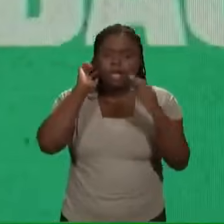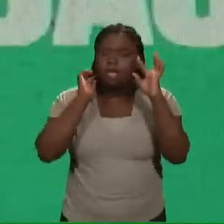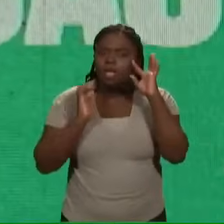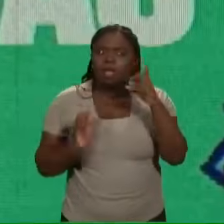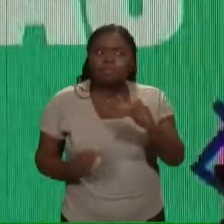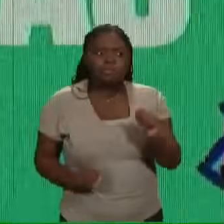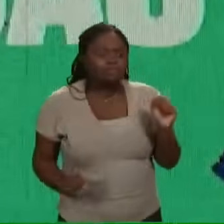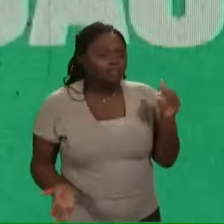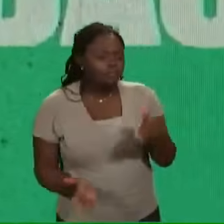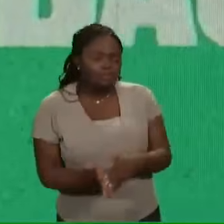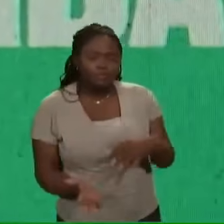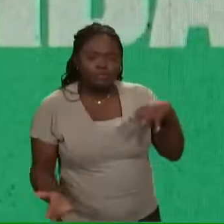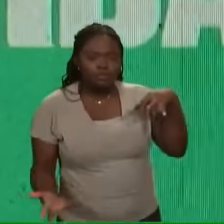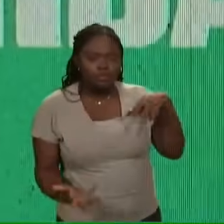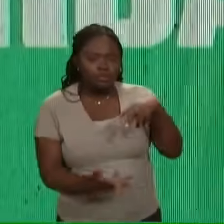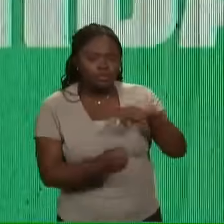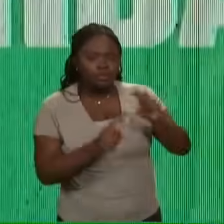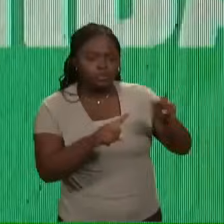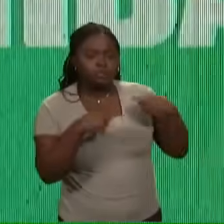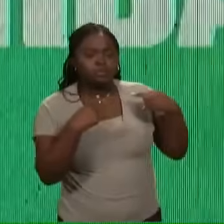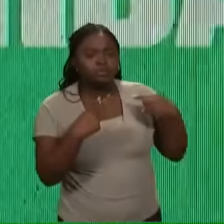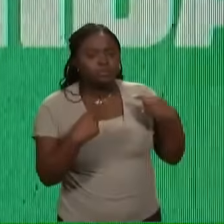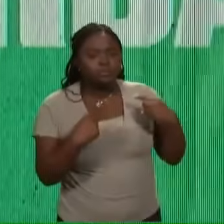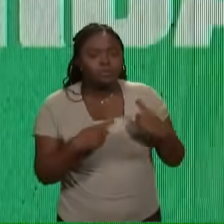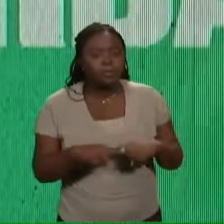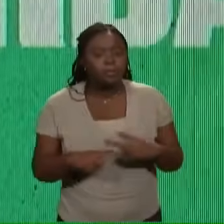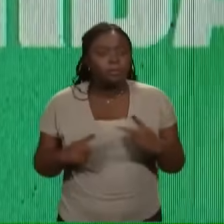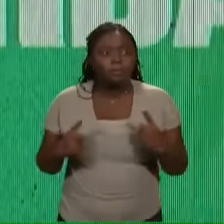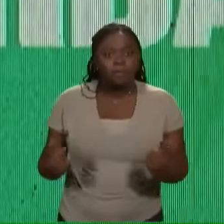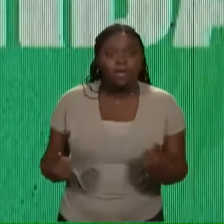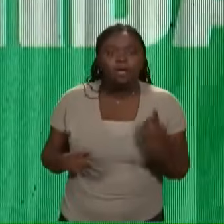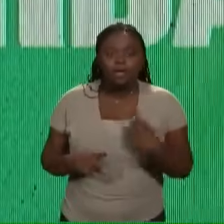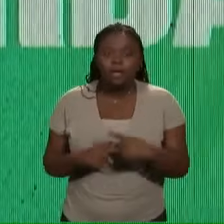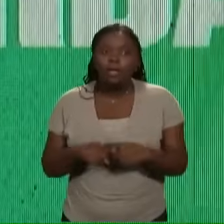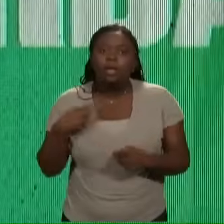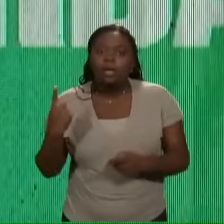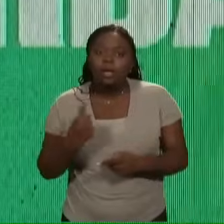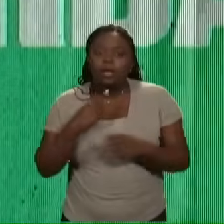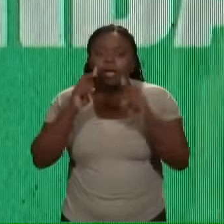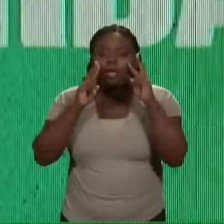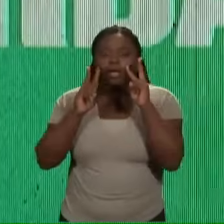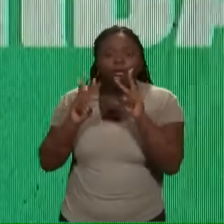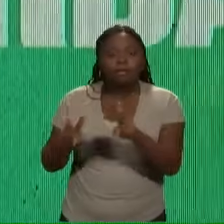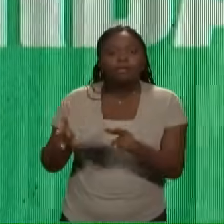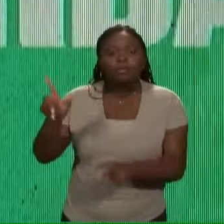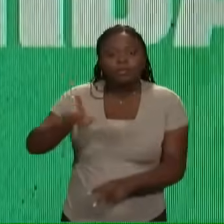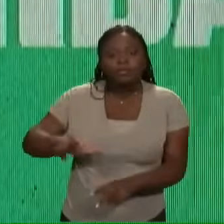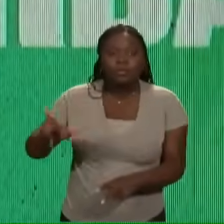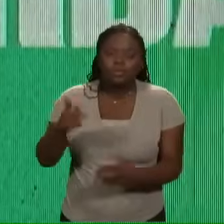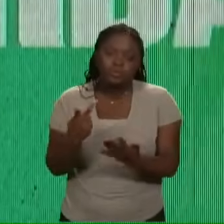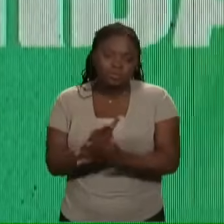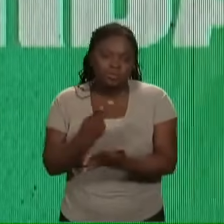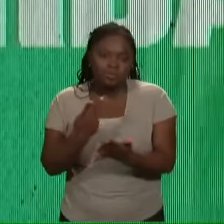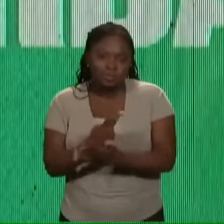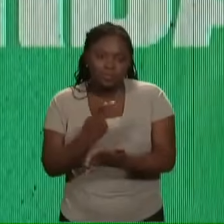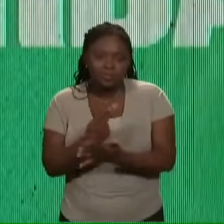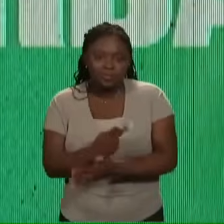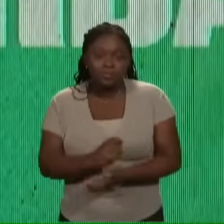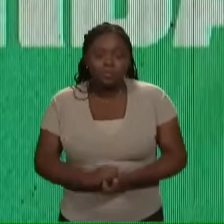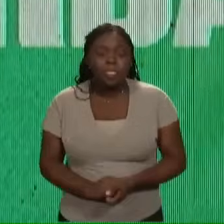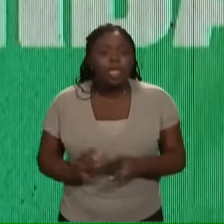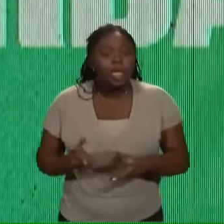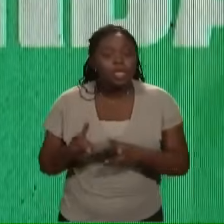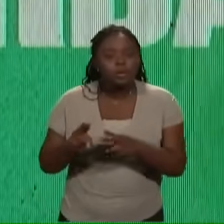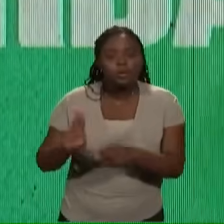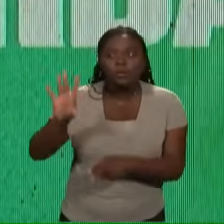é o fim do mundo. Mas é porque a gente está vendo com uma lógica errada. Assim como